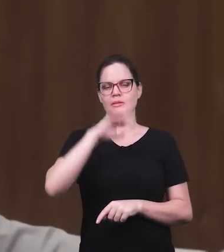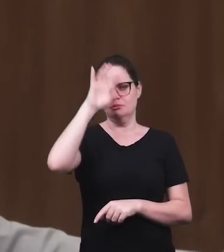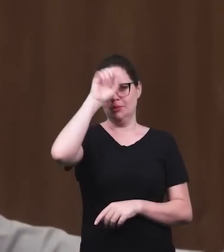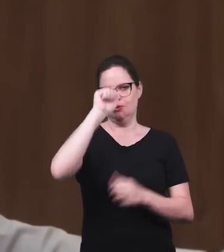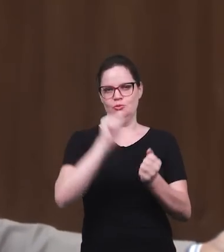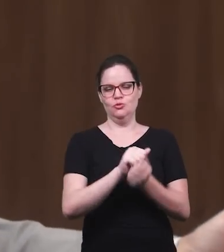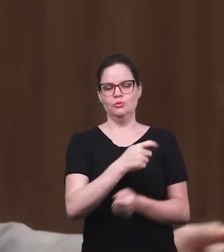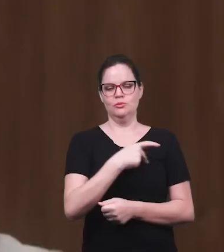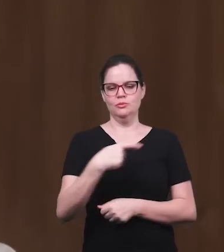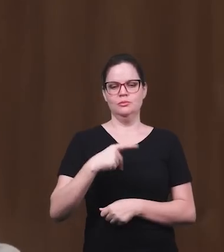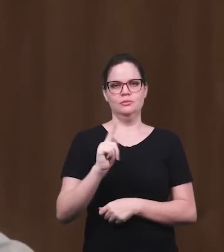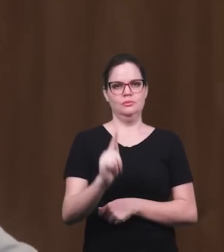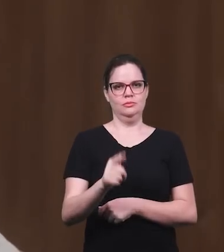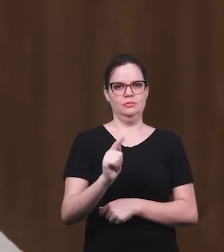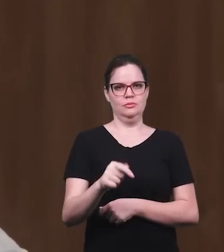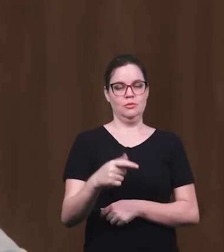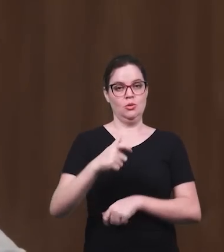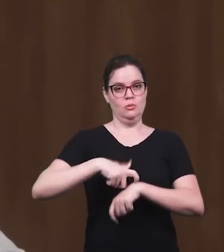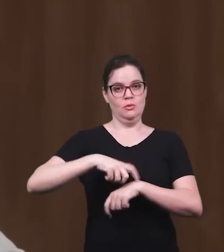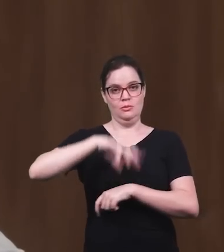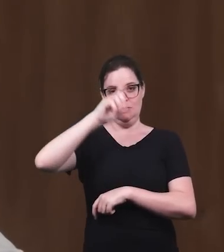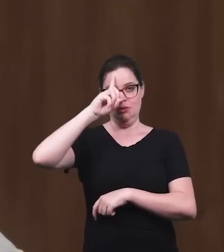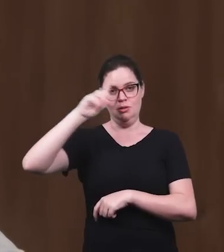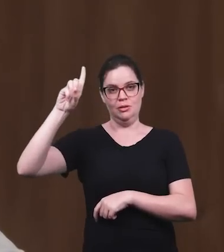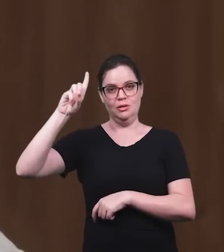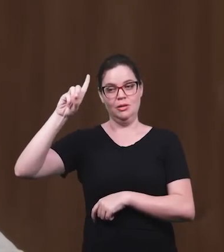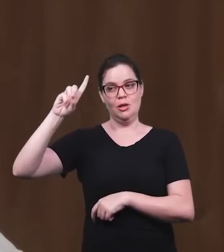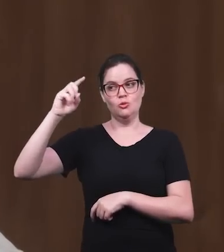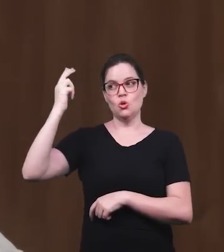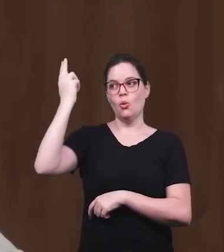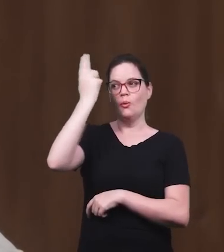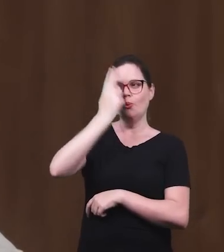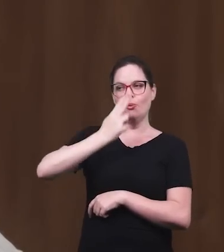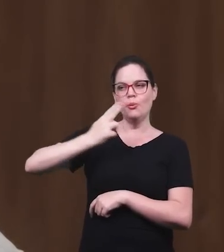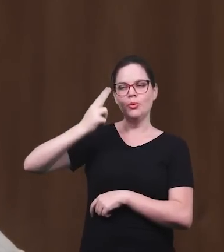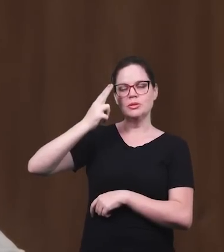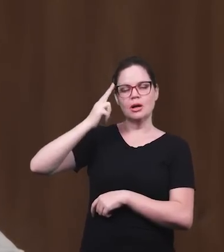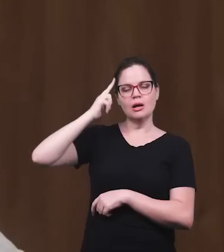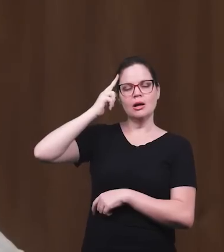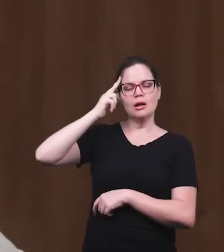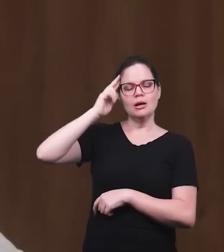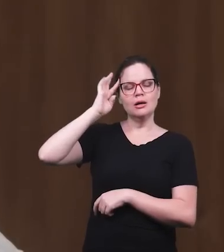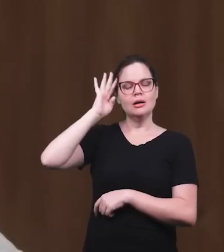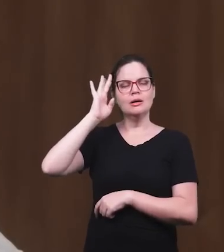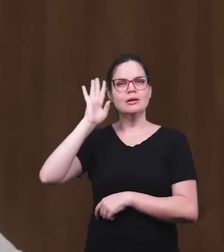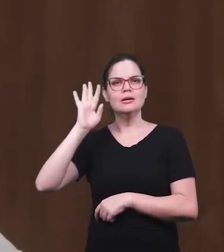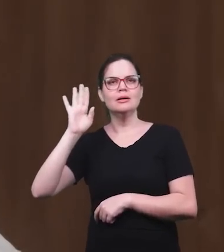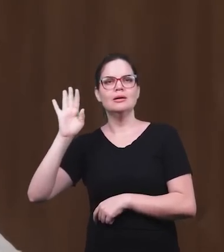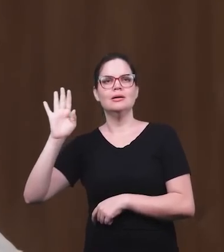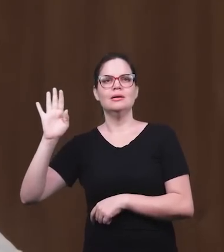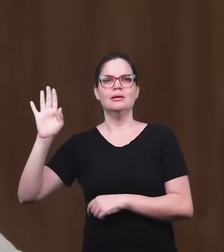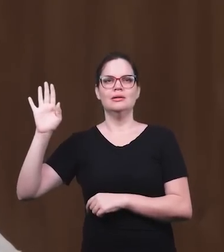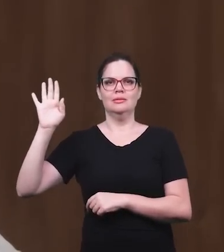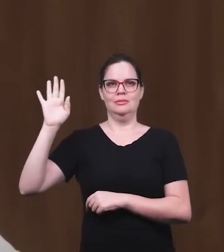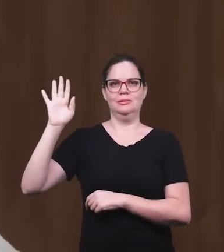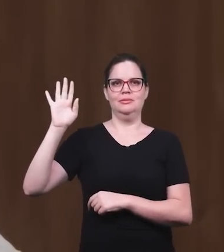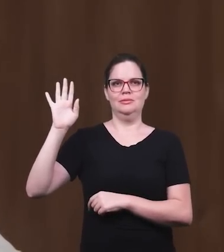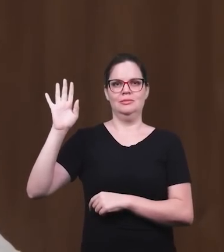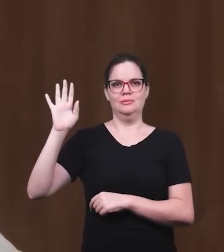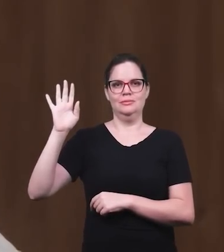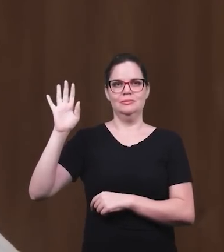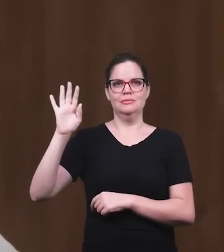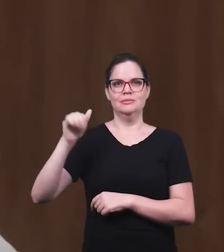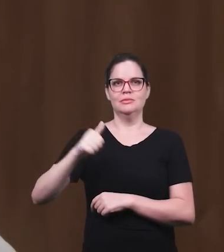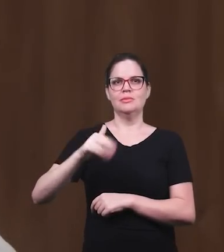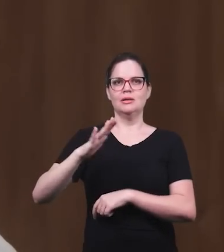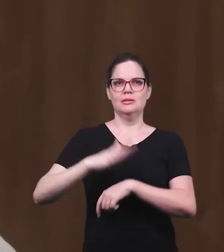com o pastor Gedeuti. Quando Deus dá sonhos, Karina, quer dizer que você tem mais tempo.